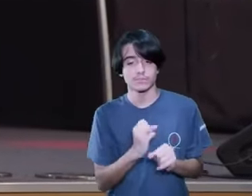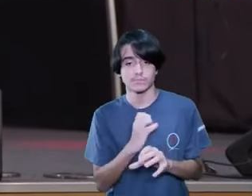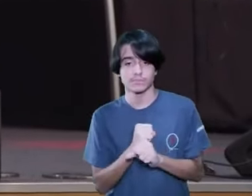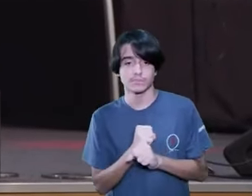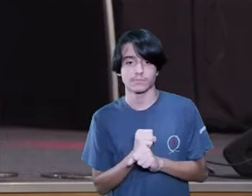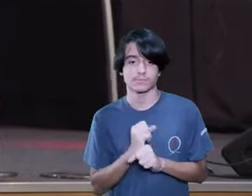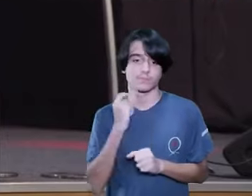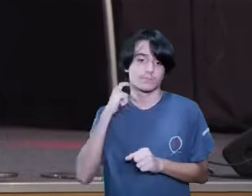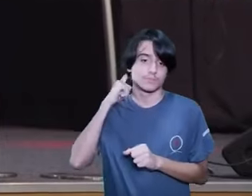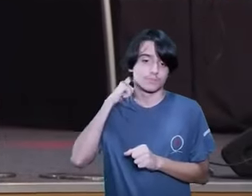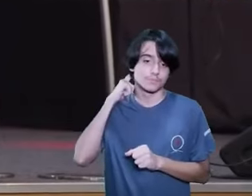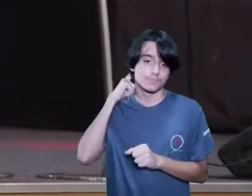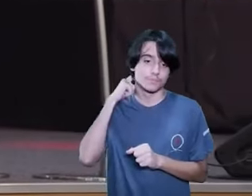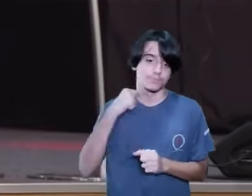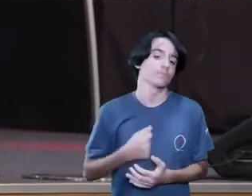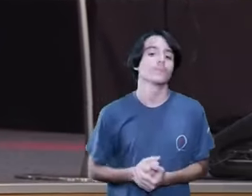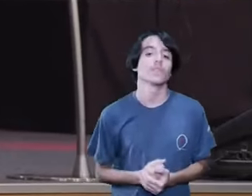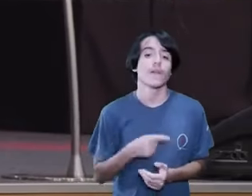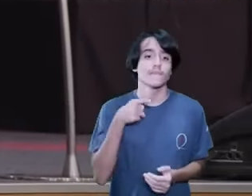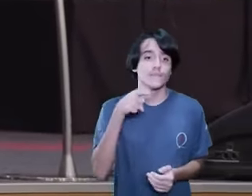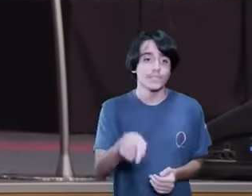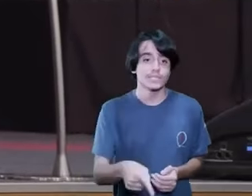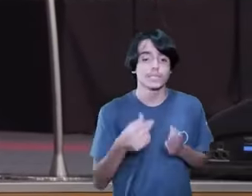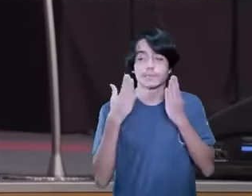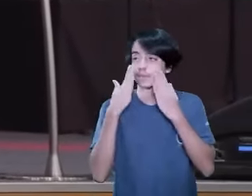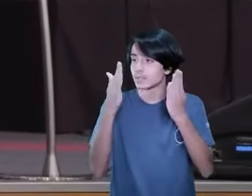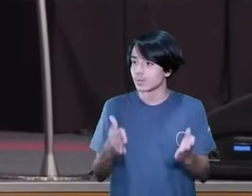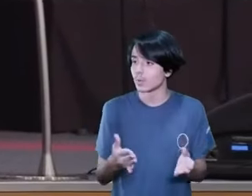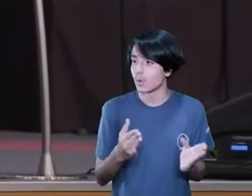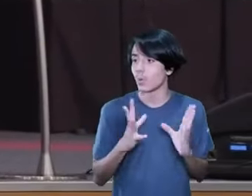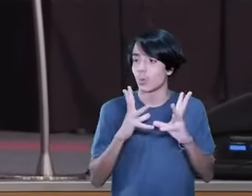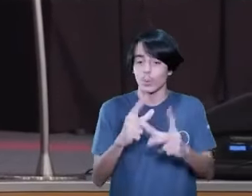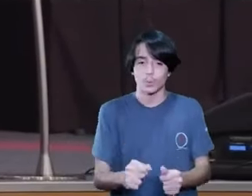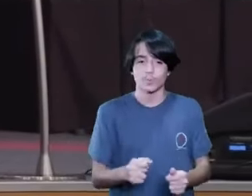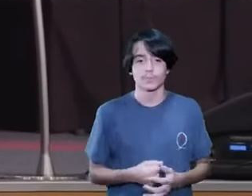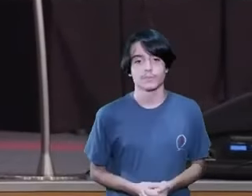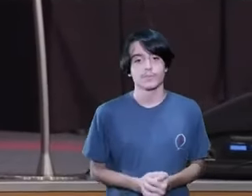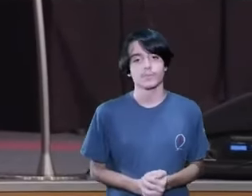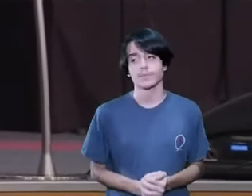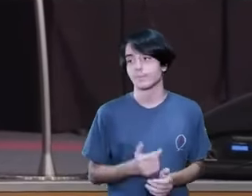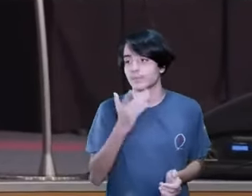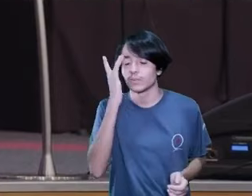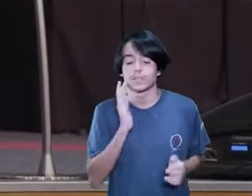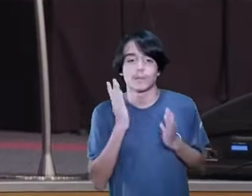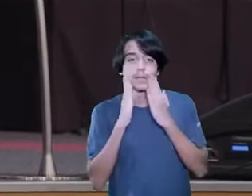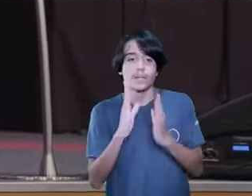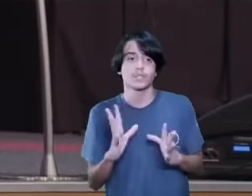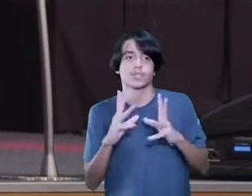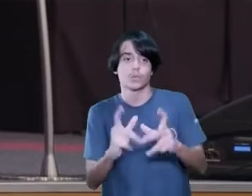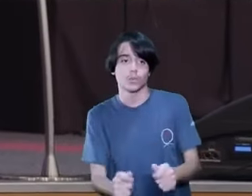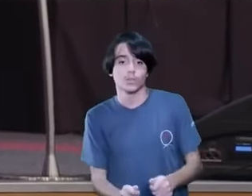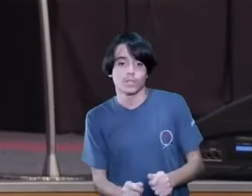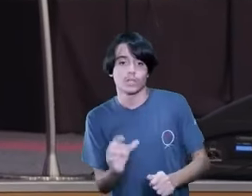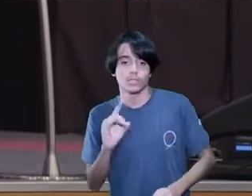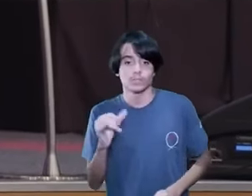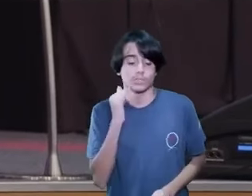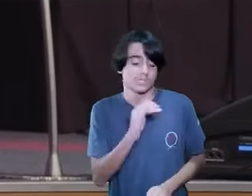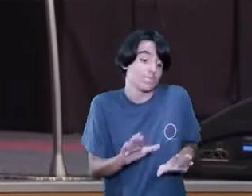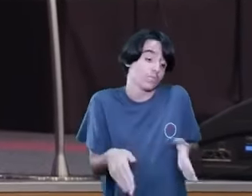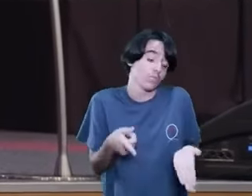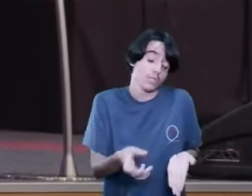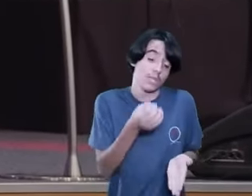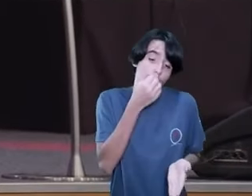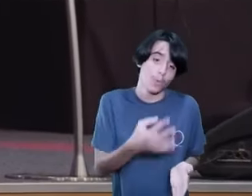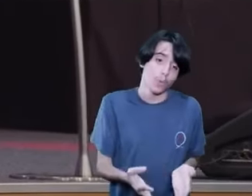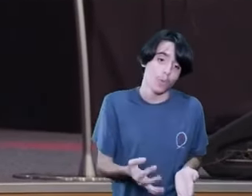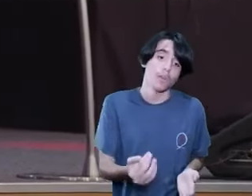a medida de Deus, é a tua medida. Foi você que se apresentou como tudo. Então, para alguém que se apresenta como tudo, Deus está dizendo: então, já que tu é bom no